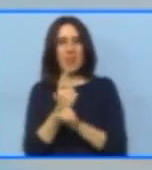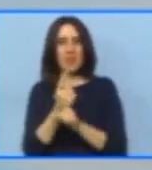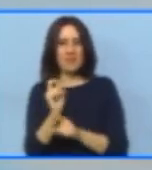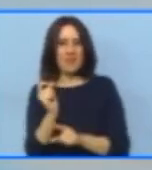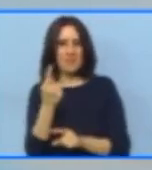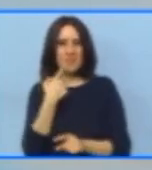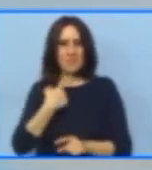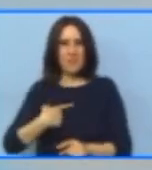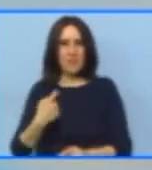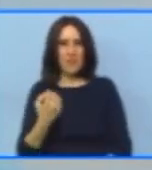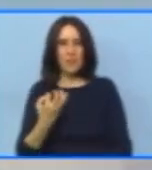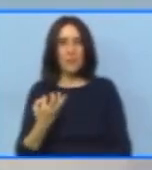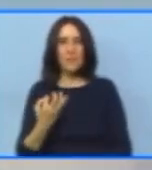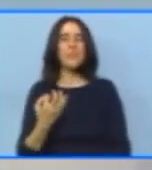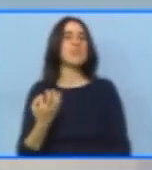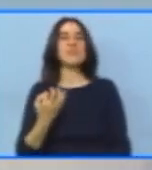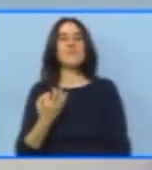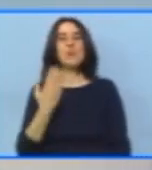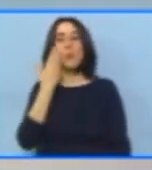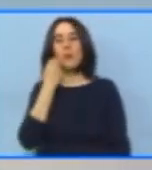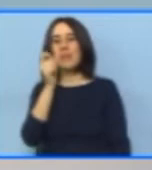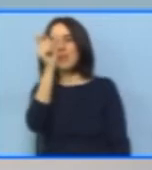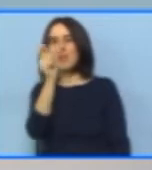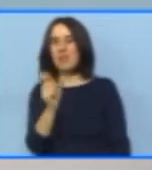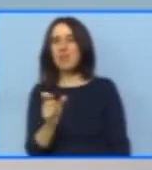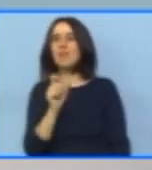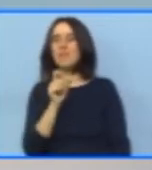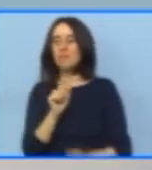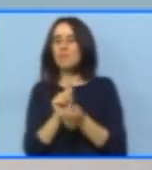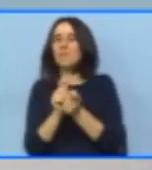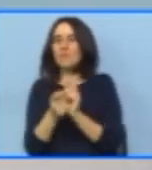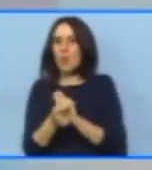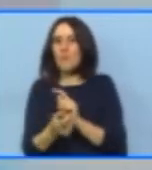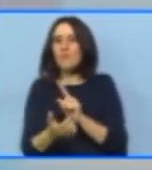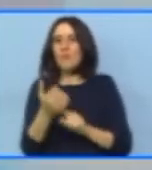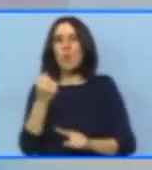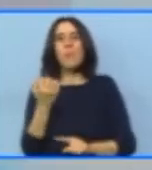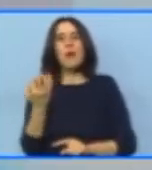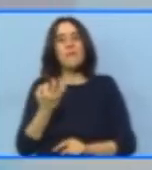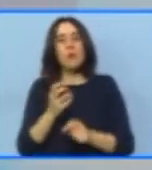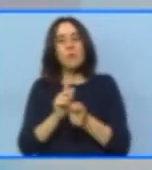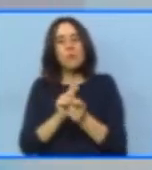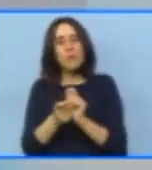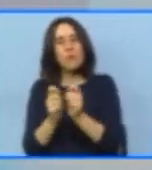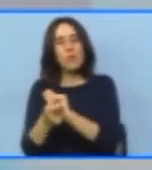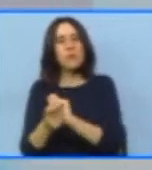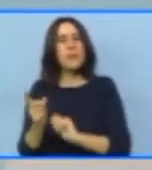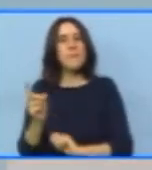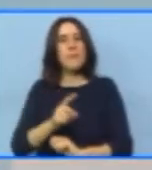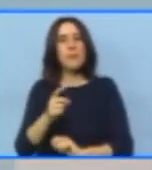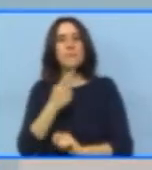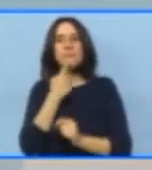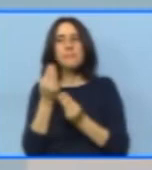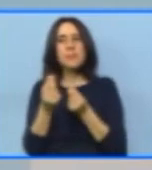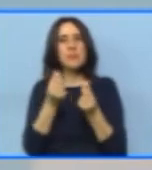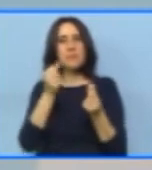rápida à tua pergunta, sim, eu acho que ele está a conseguir mudar, embora essas mudanças muitas vezes não sejam ainda